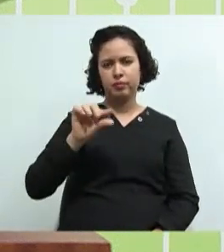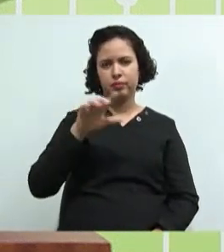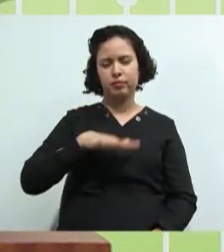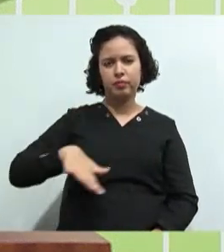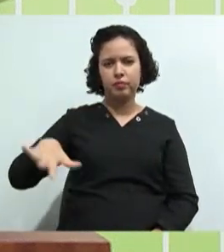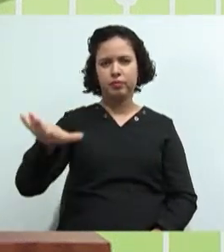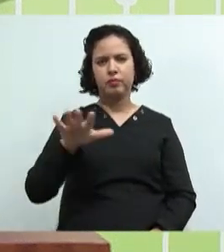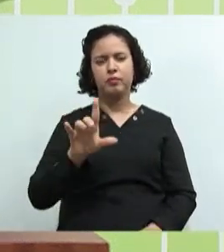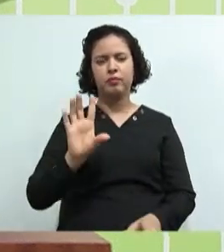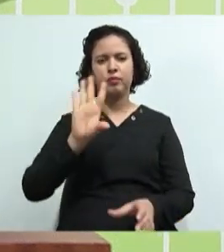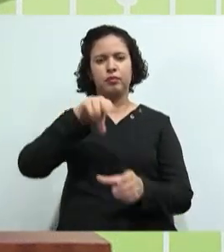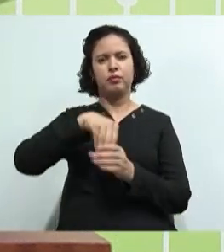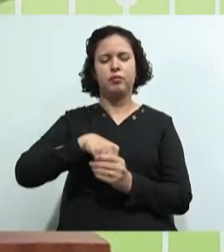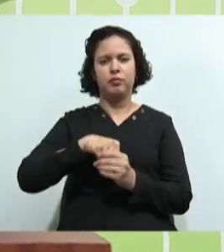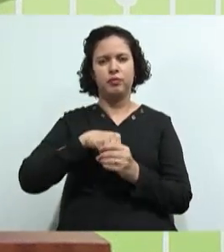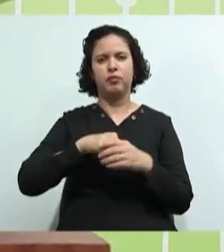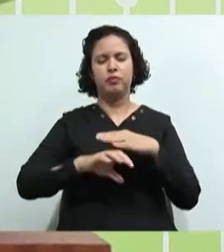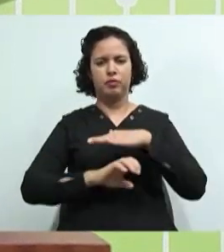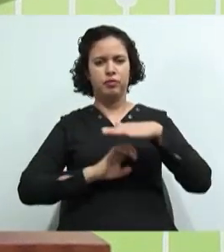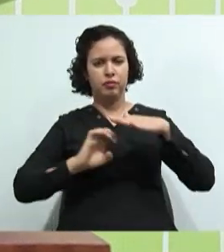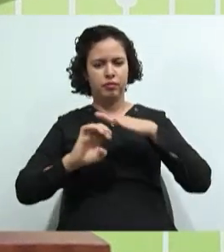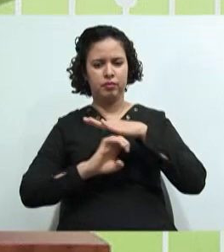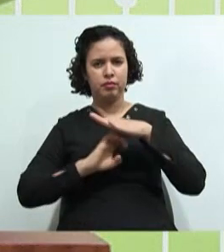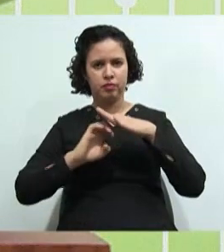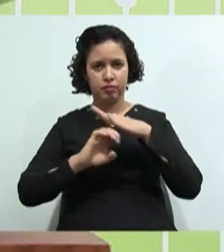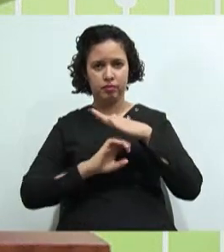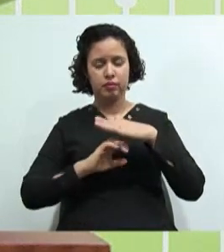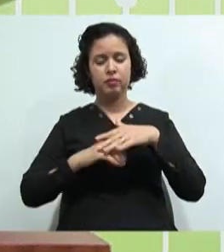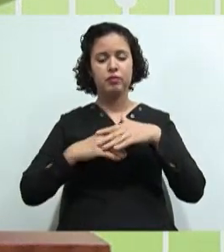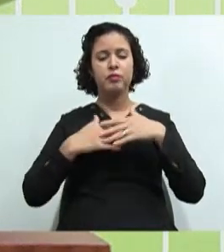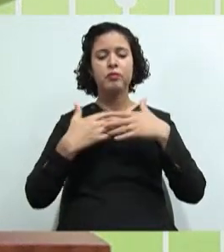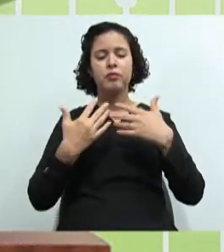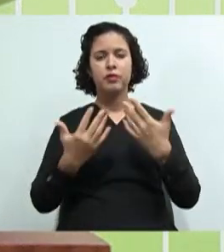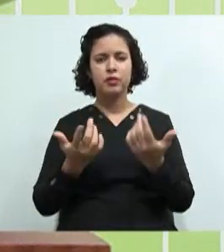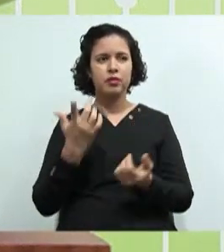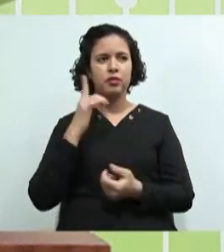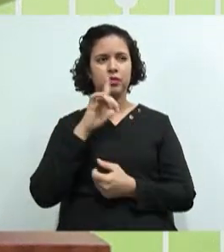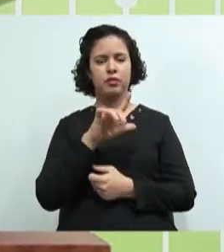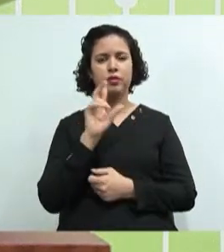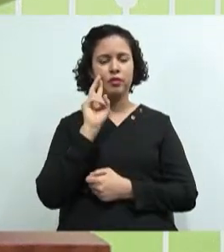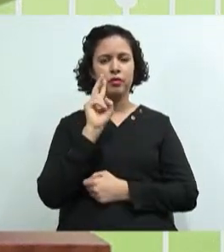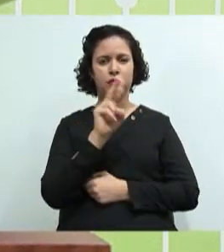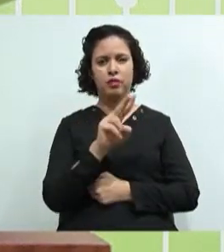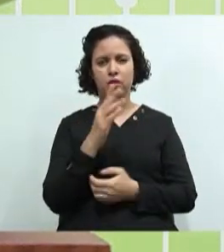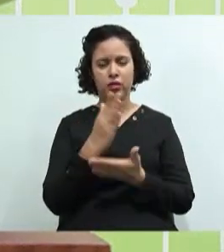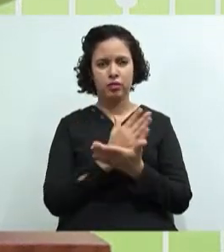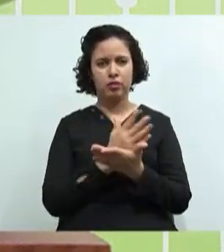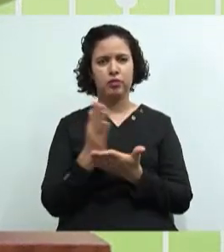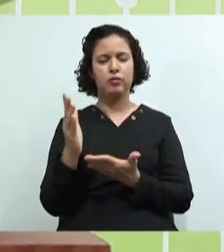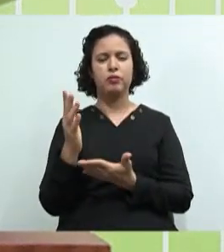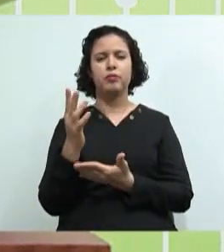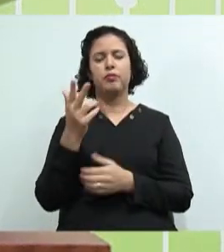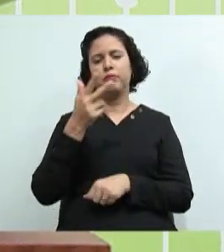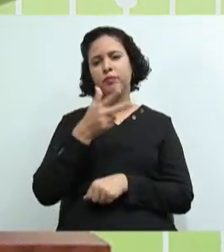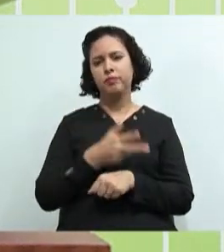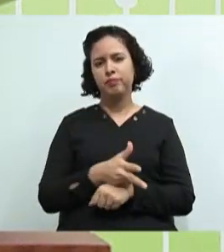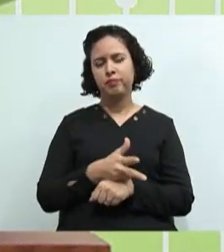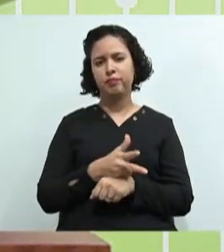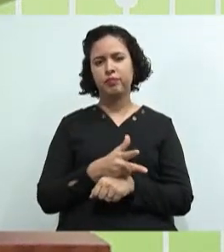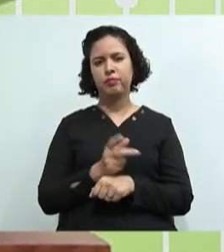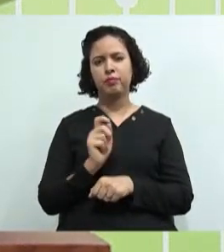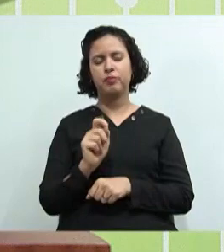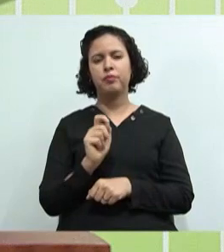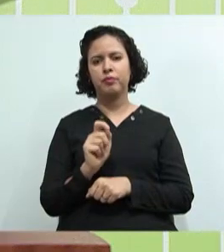a parte interna da organização. Olha só como a gente consegue verificar em alguns vídeos, inclusive, dessas externas,